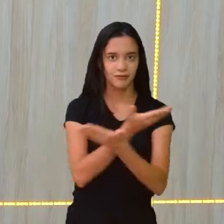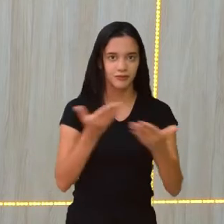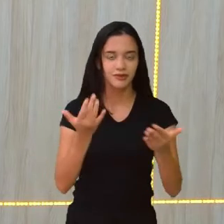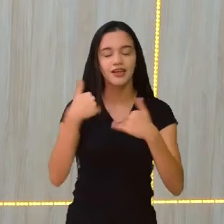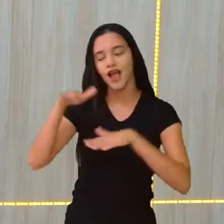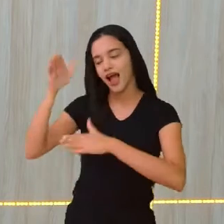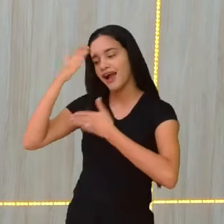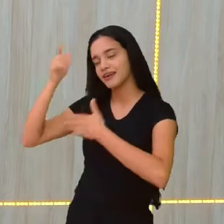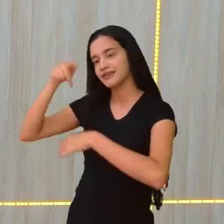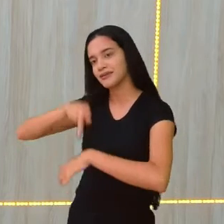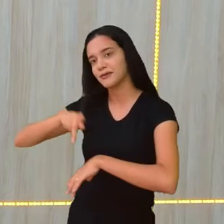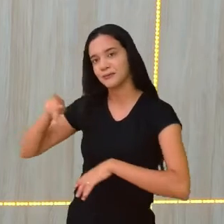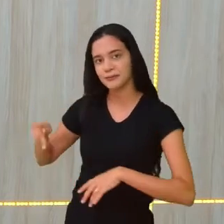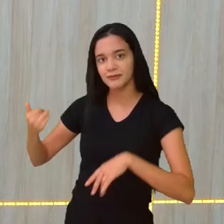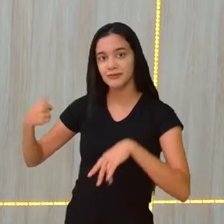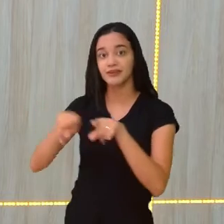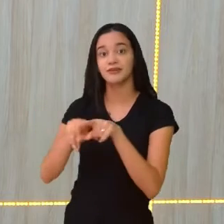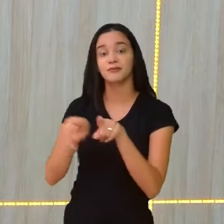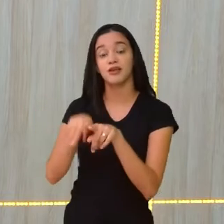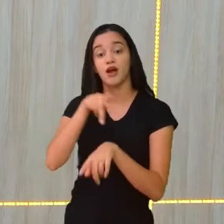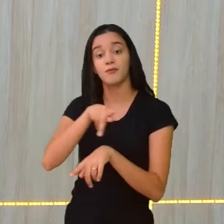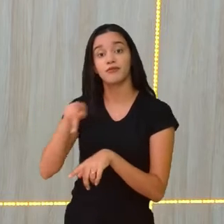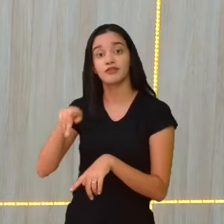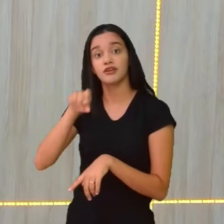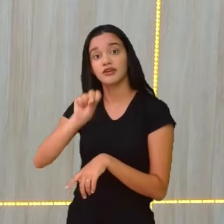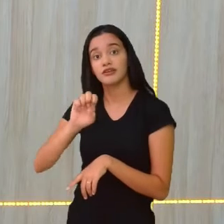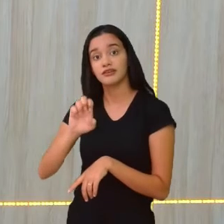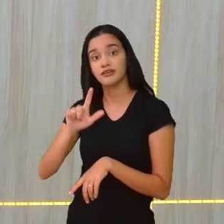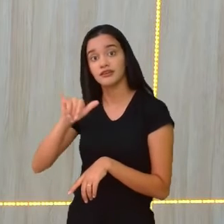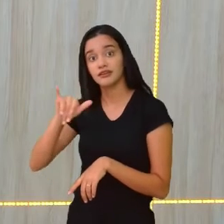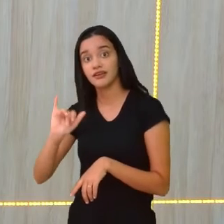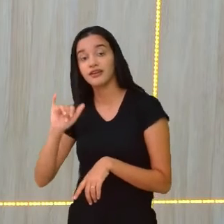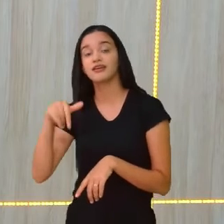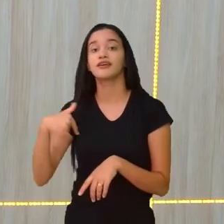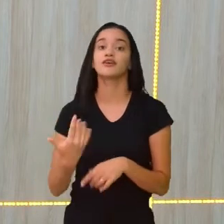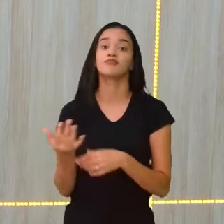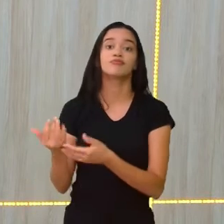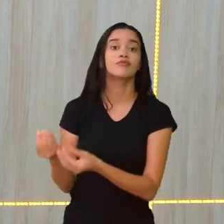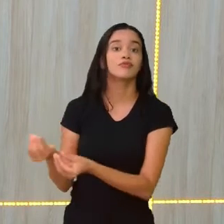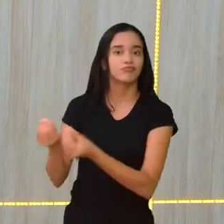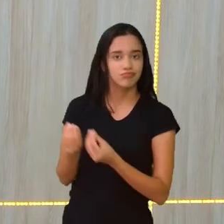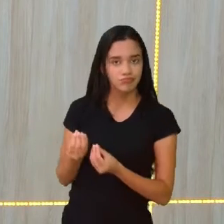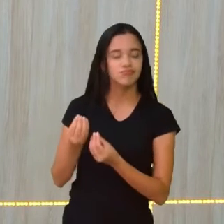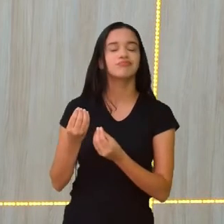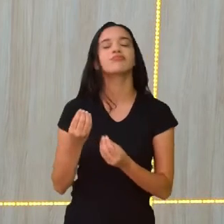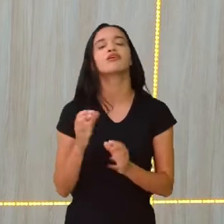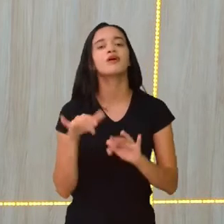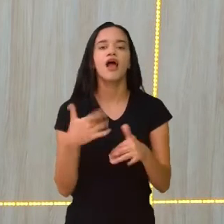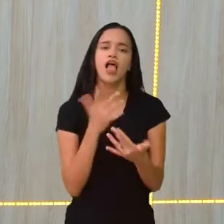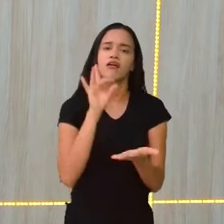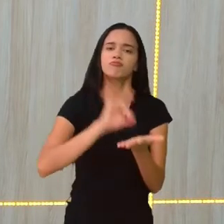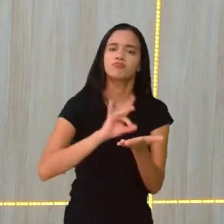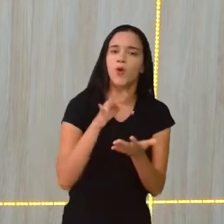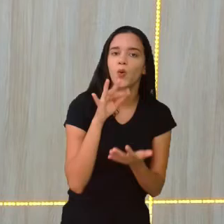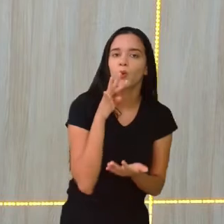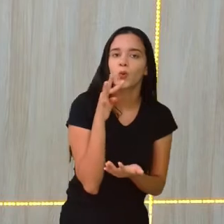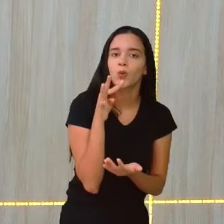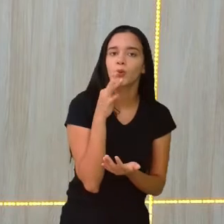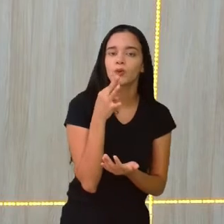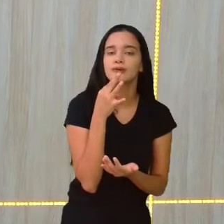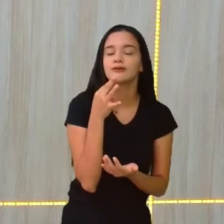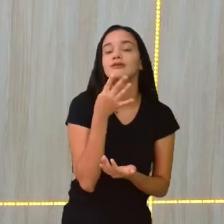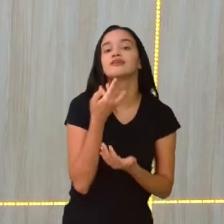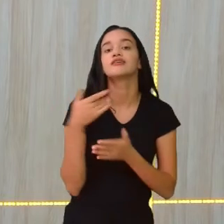contribuição, a professora Celi também me disponibilizou. Então, pessoal, a gente vai realmente conhecer